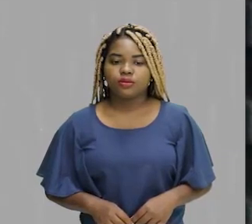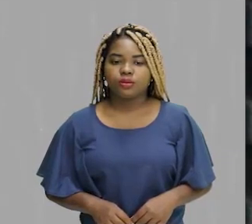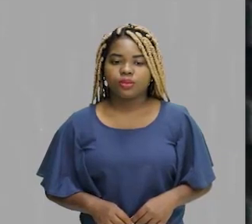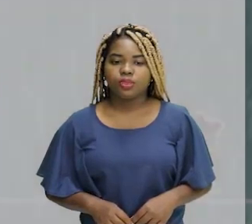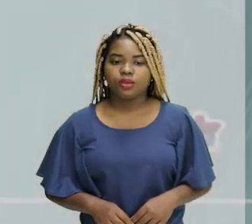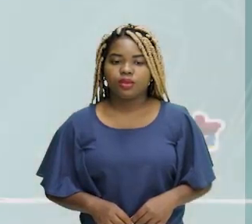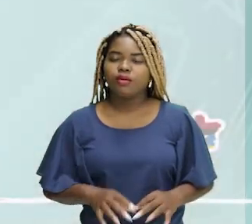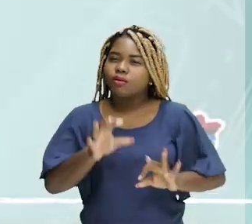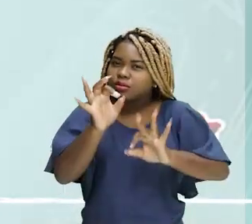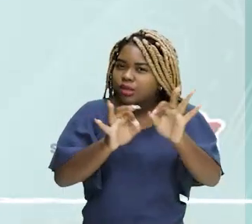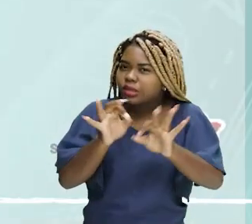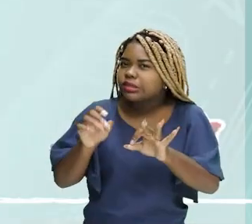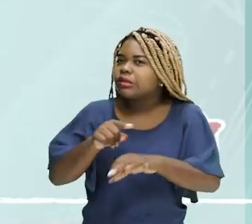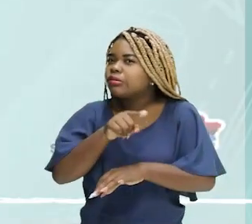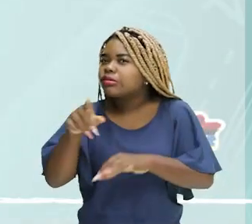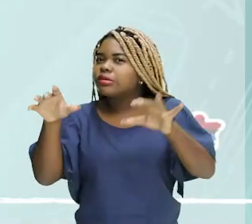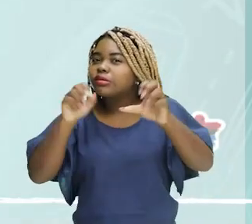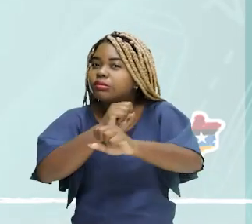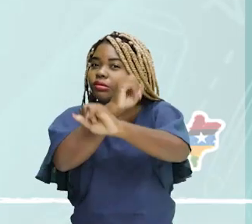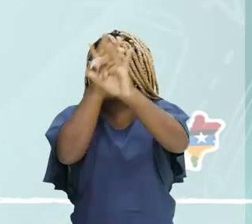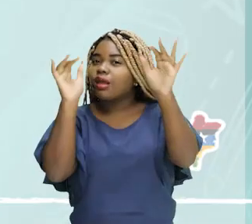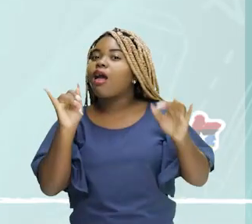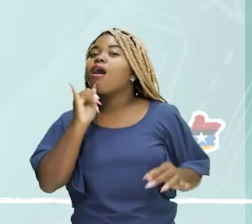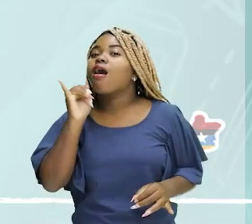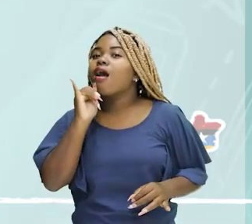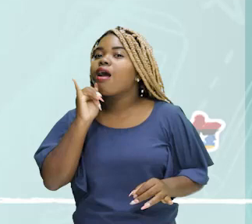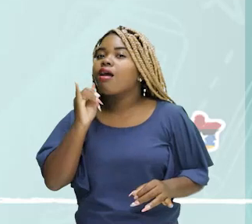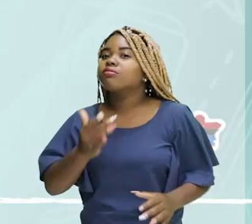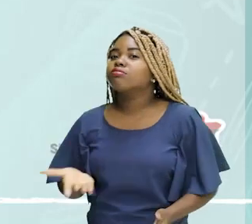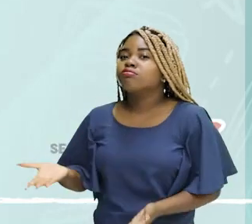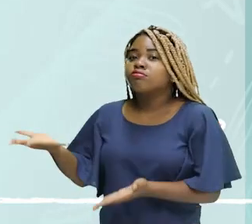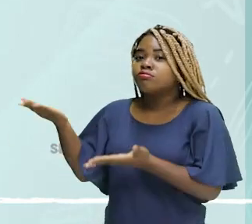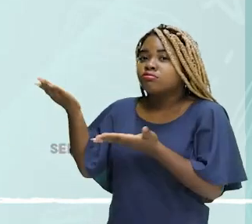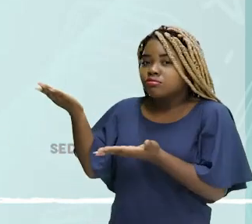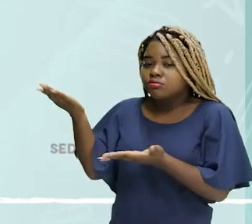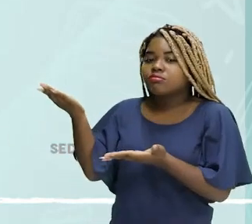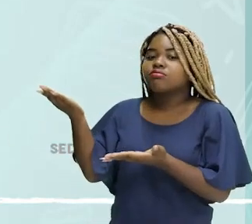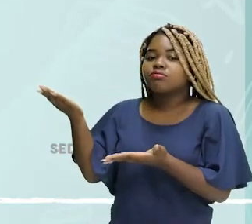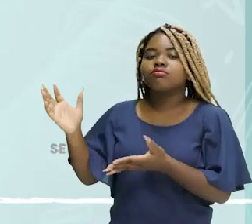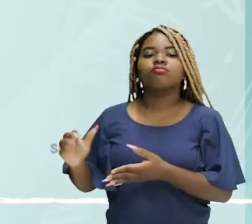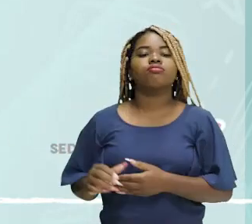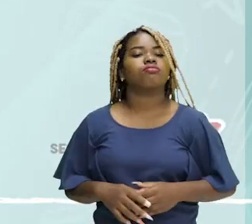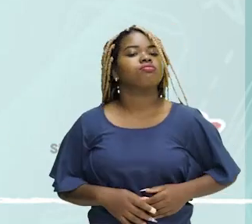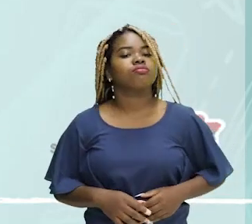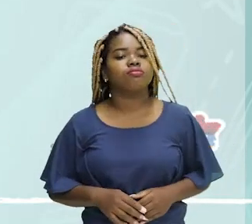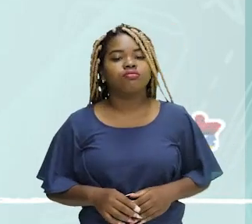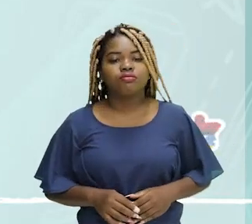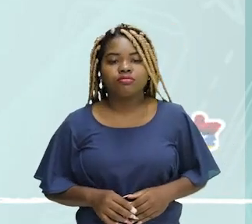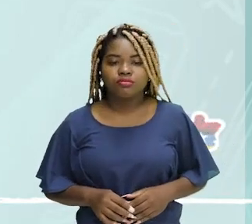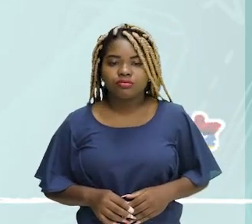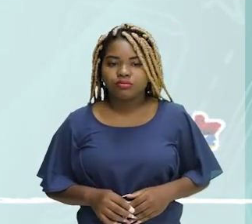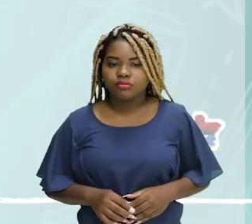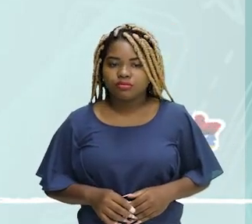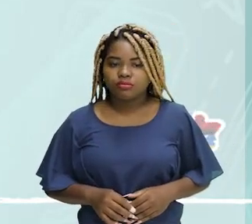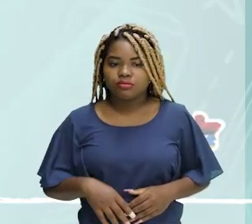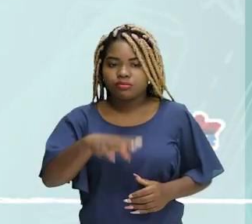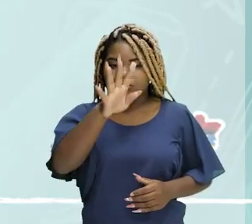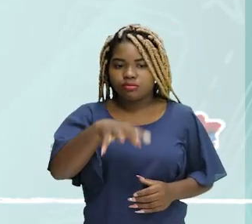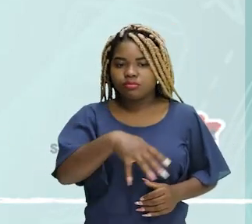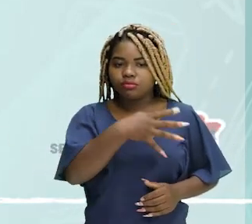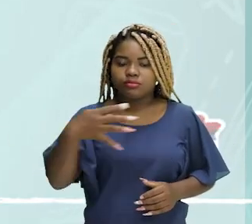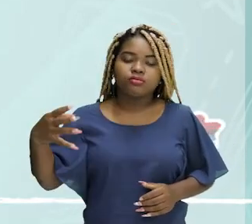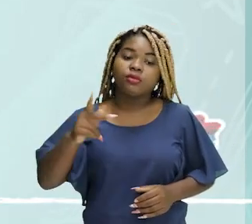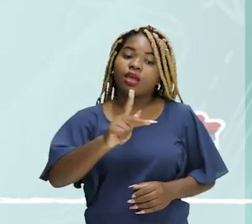trabalhar alguns exemplos. Olha só aqui na tela. O ácido de origem,